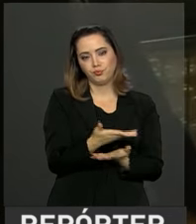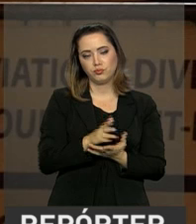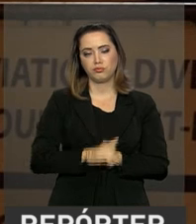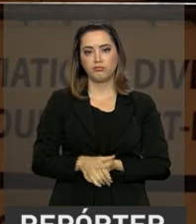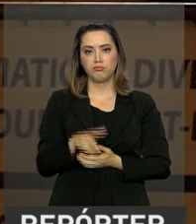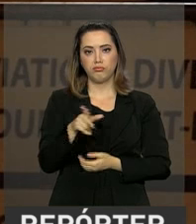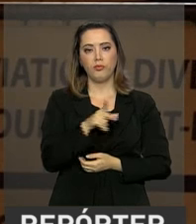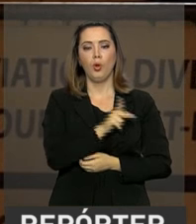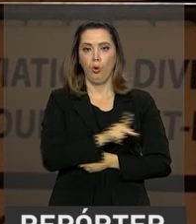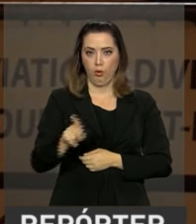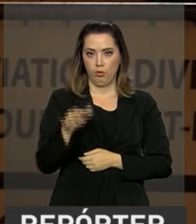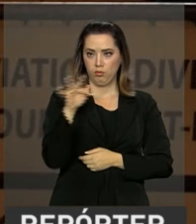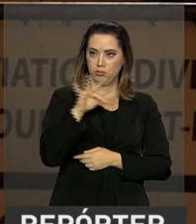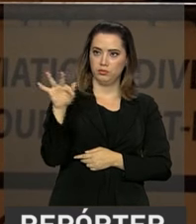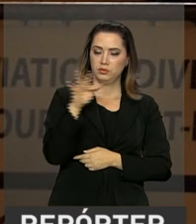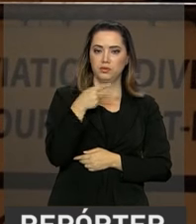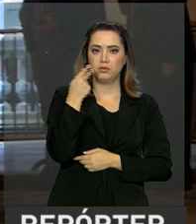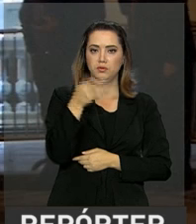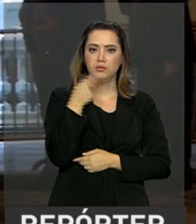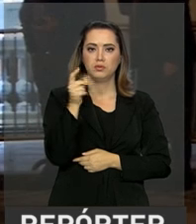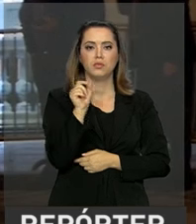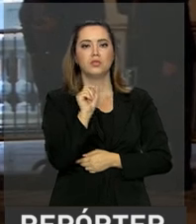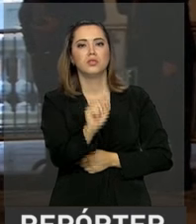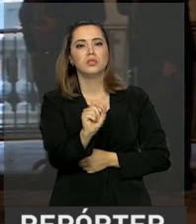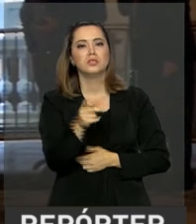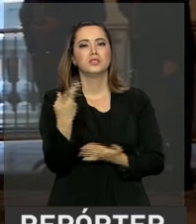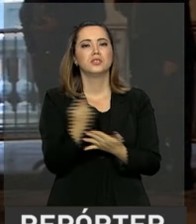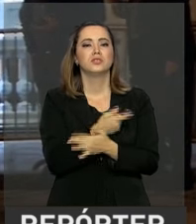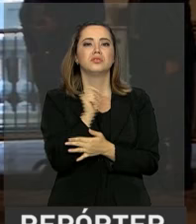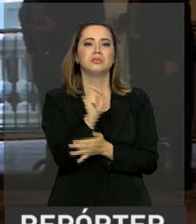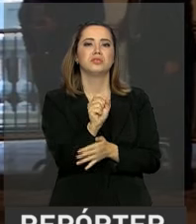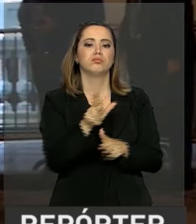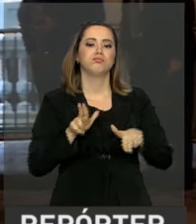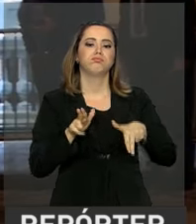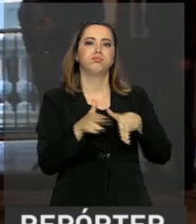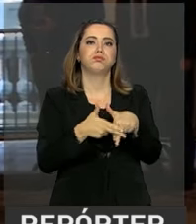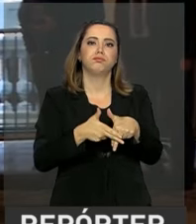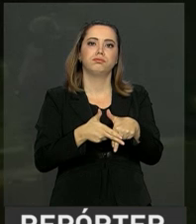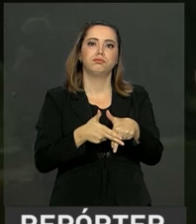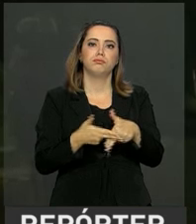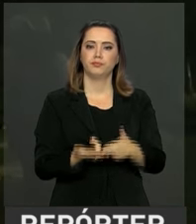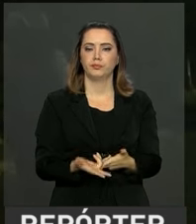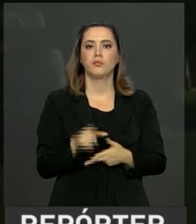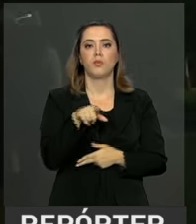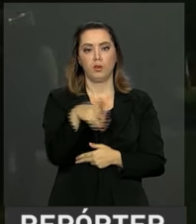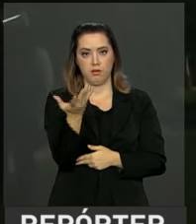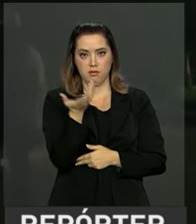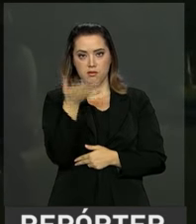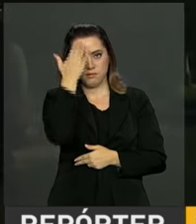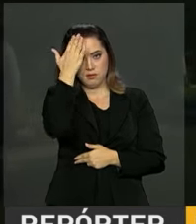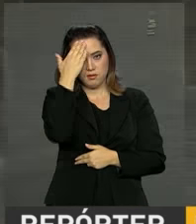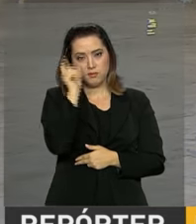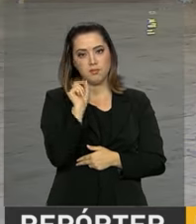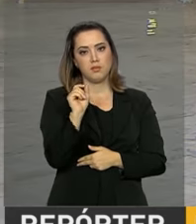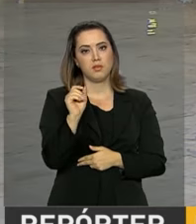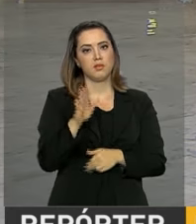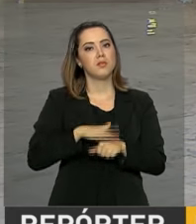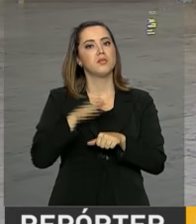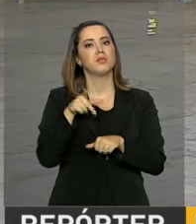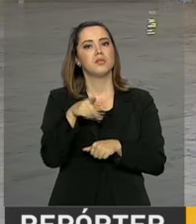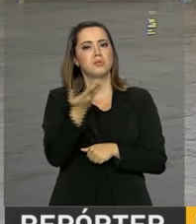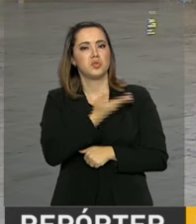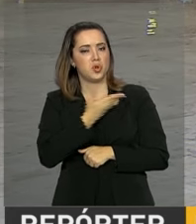Hollande, classificou esse ataque como um ato terrorista. E quem quiser saber mais informações sobre